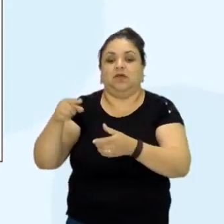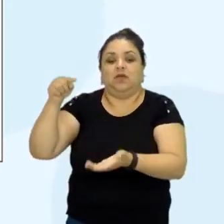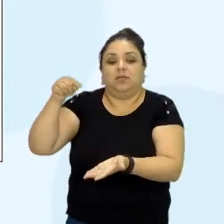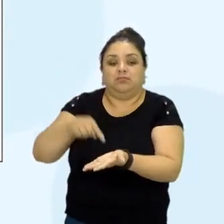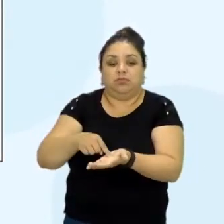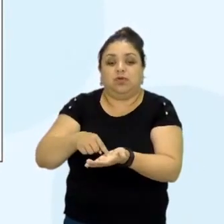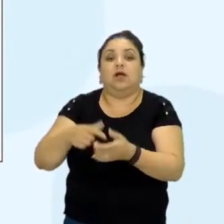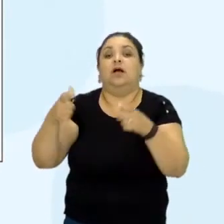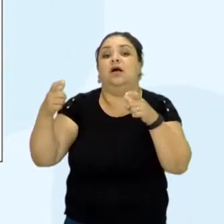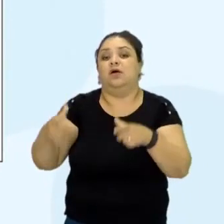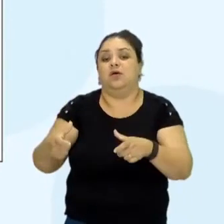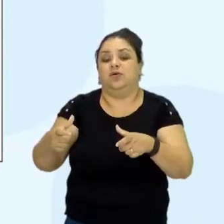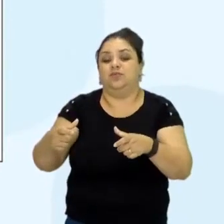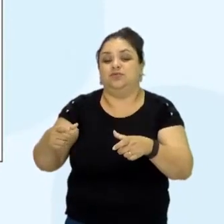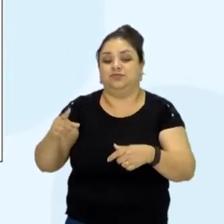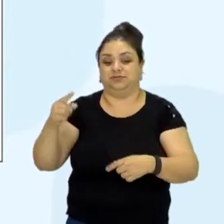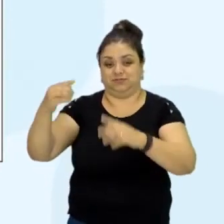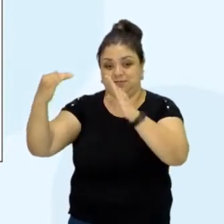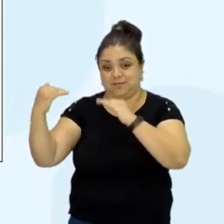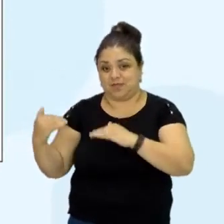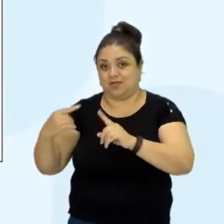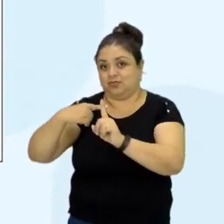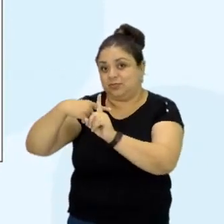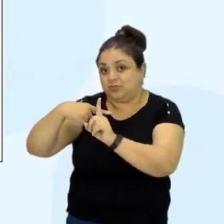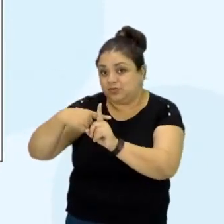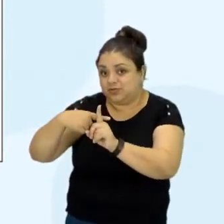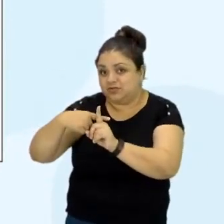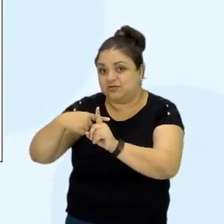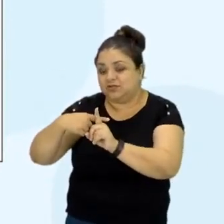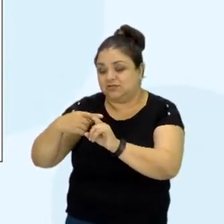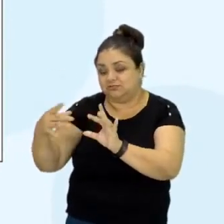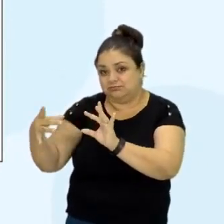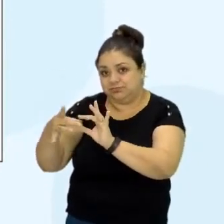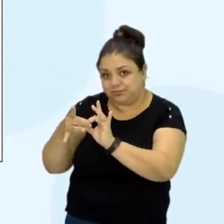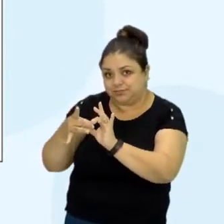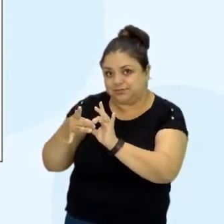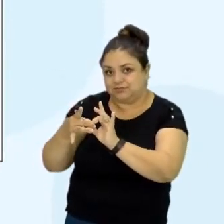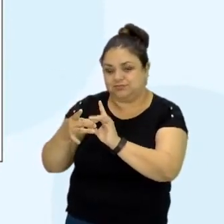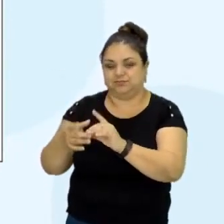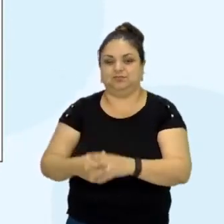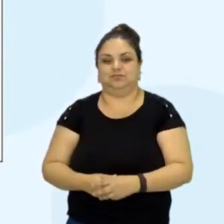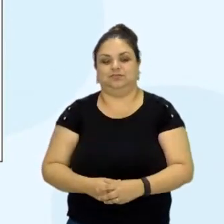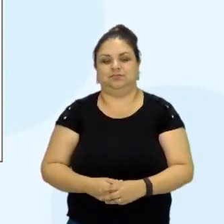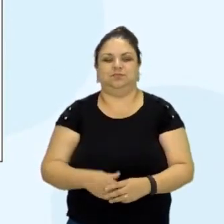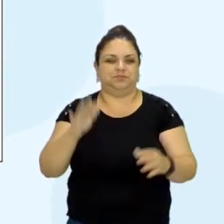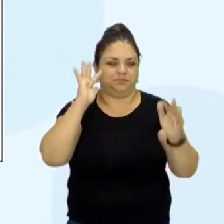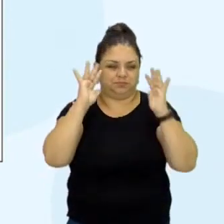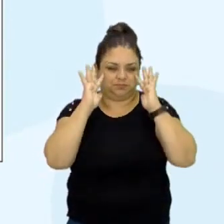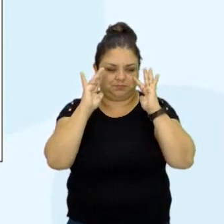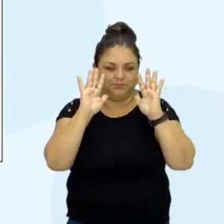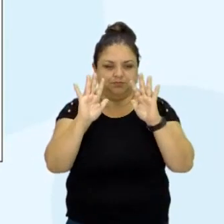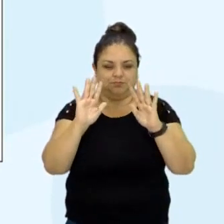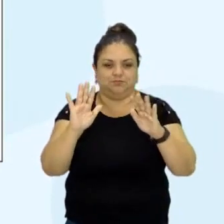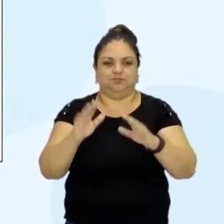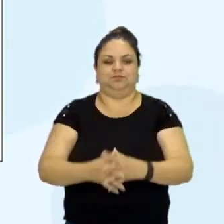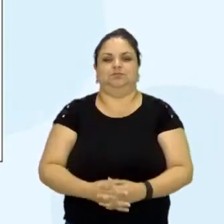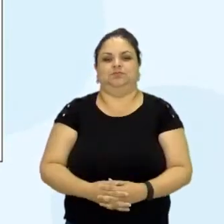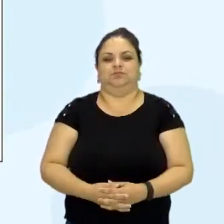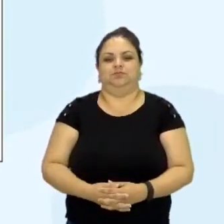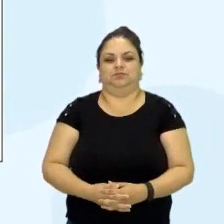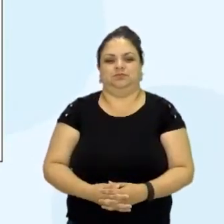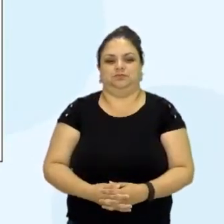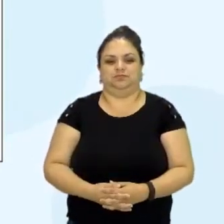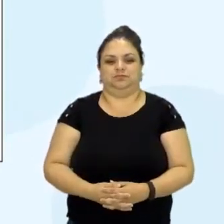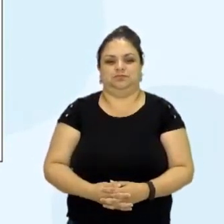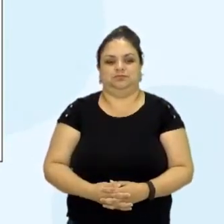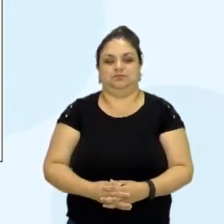no positivo. Por quê? Vamos pensar nesse modelo aqui, tá? Então tá vindo